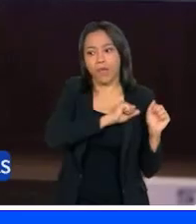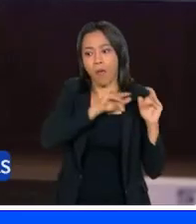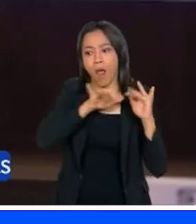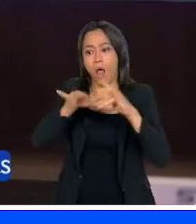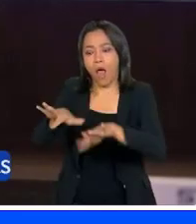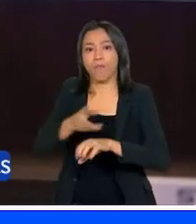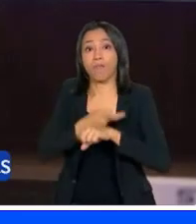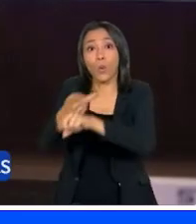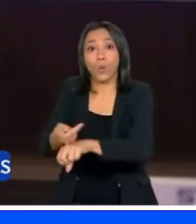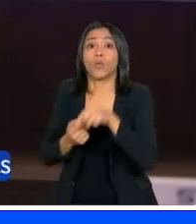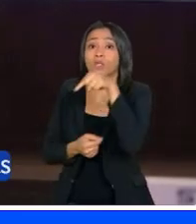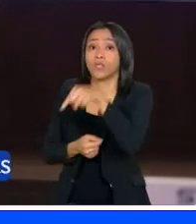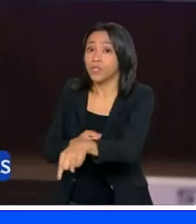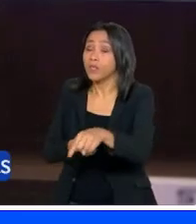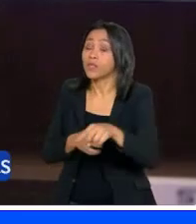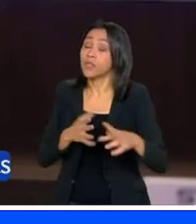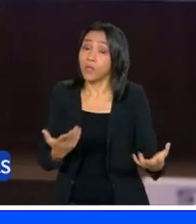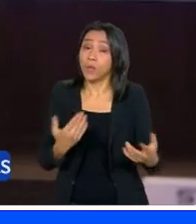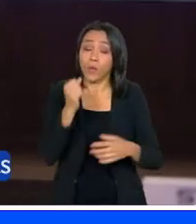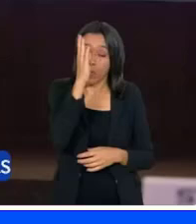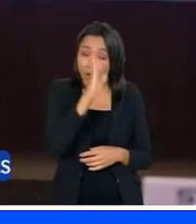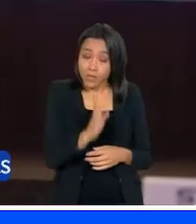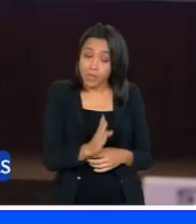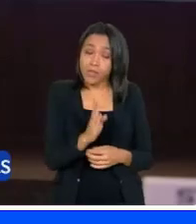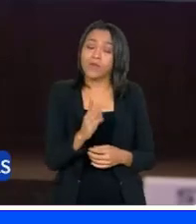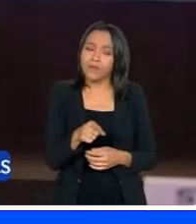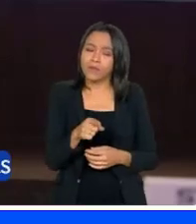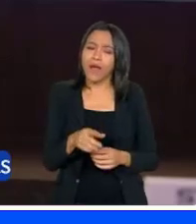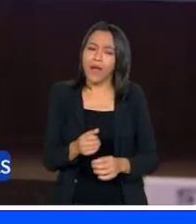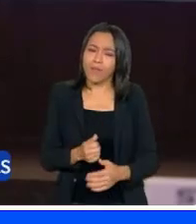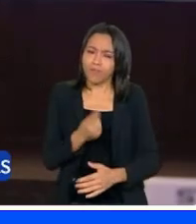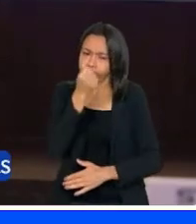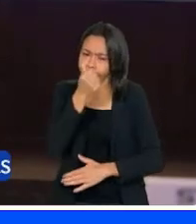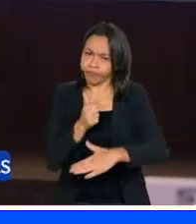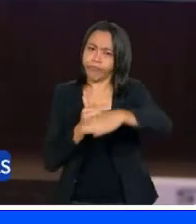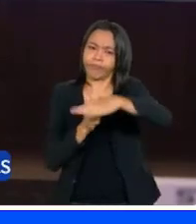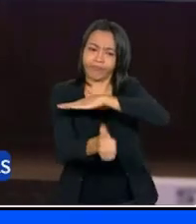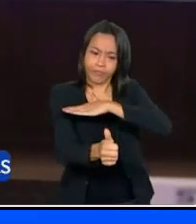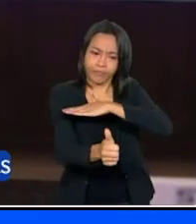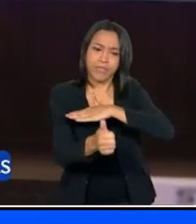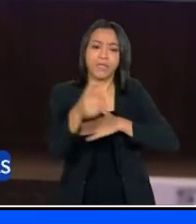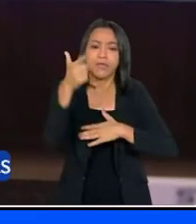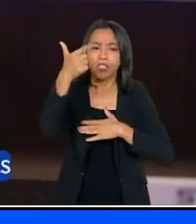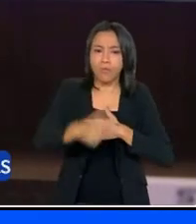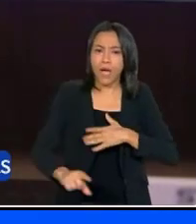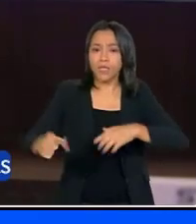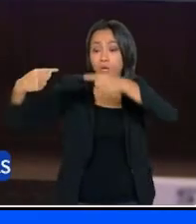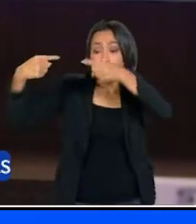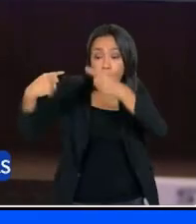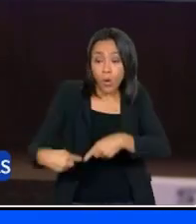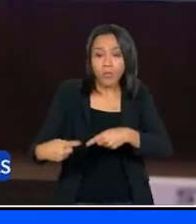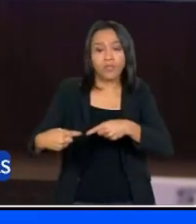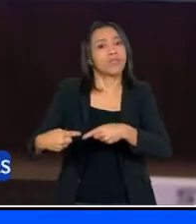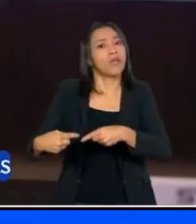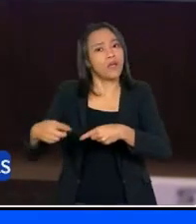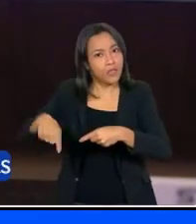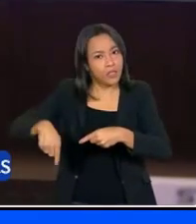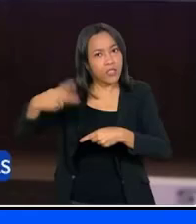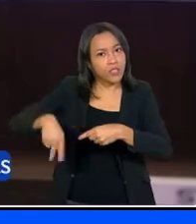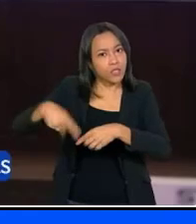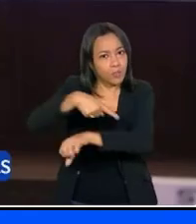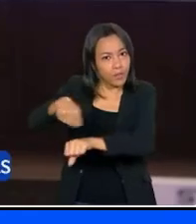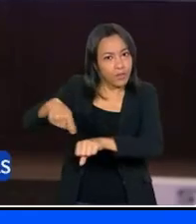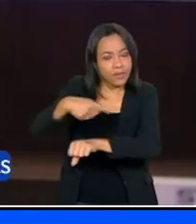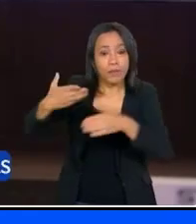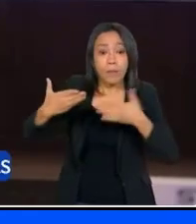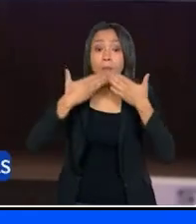Brasil está aumentando o investimento, garantindo melhores rodovias, a fim de garantir mais competitividade ao país, menores preços